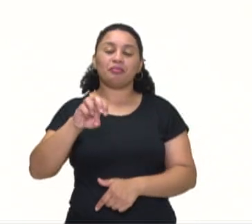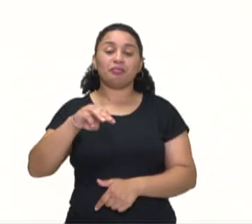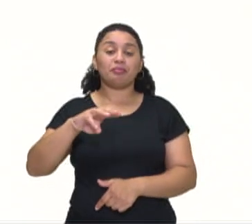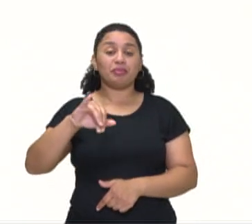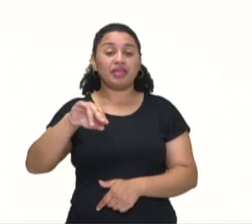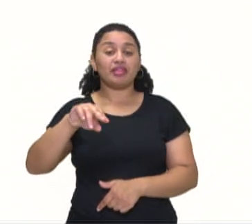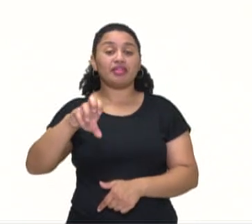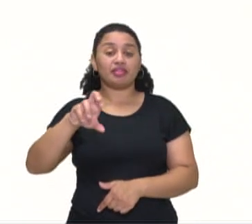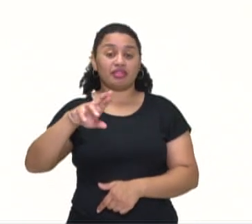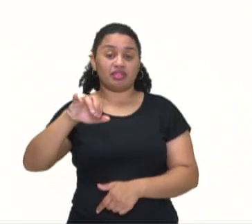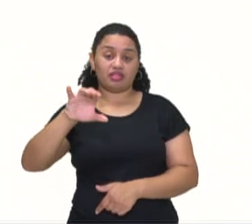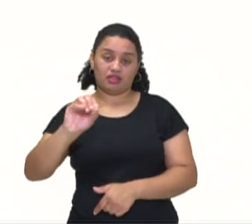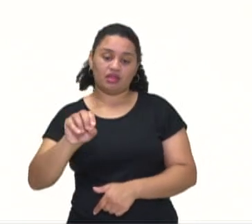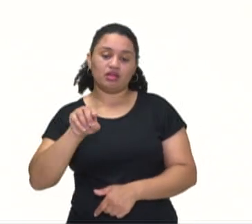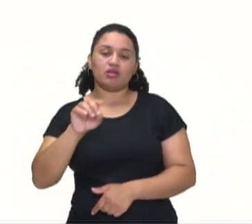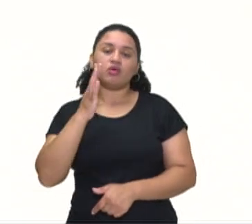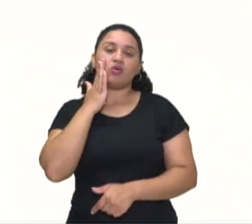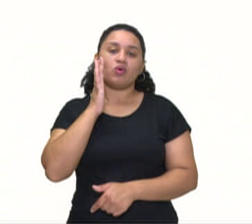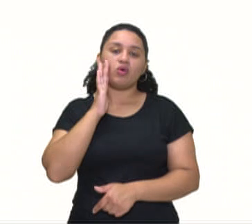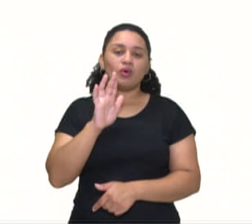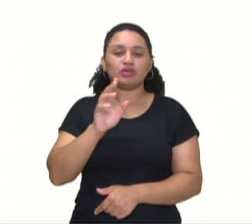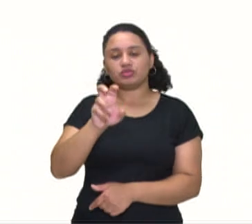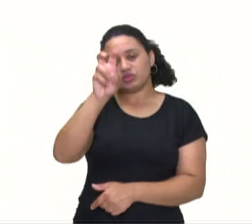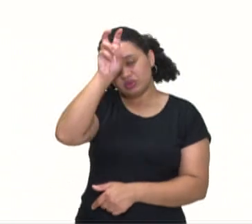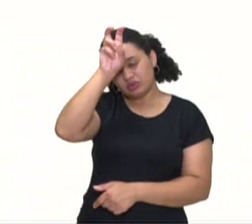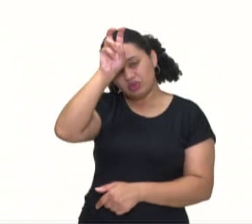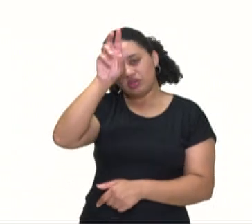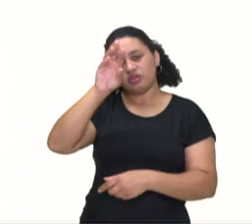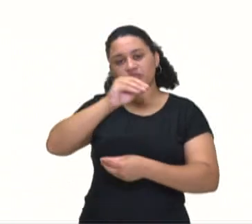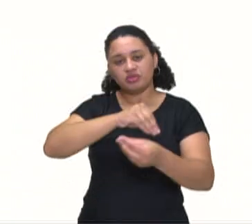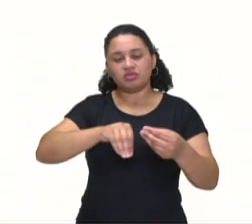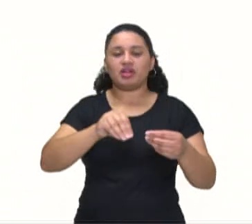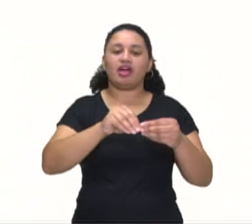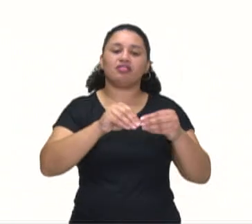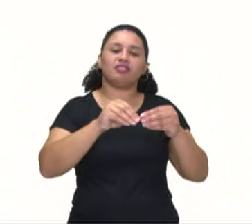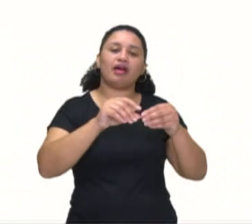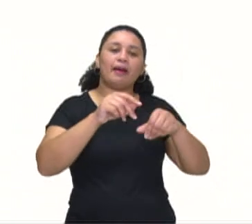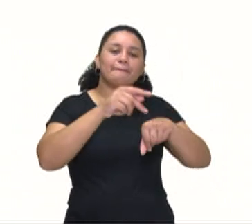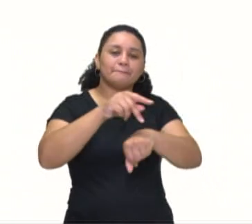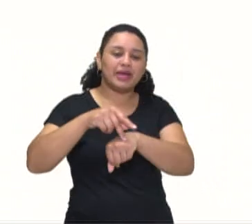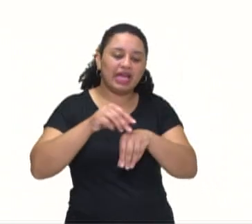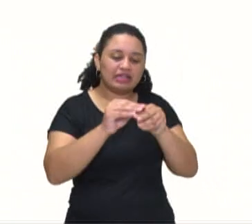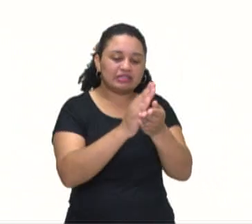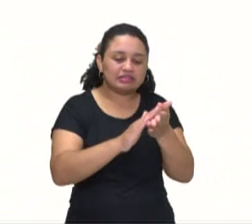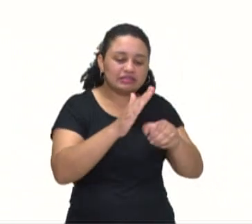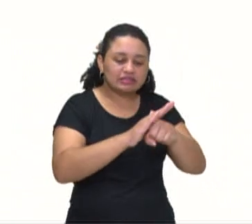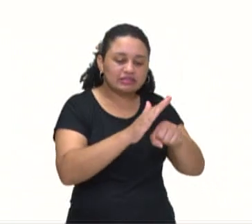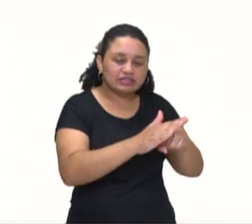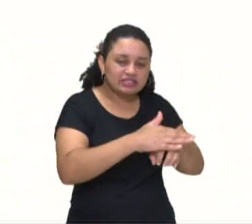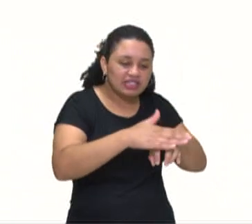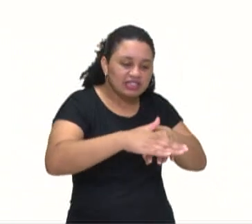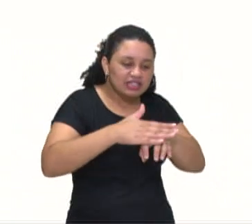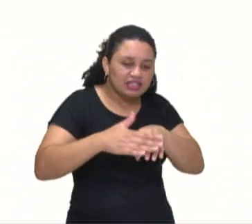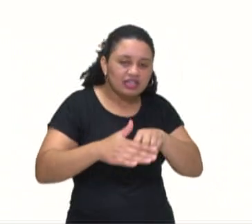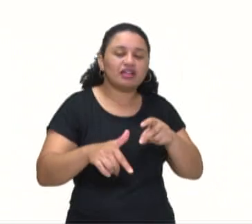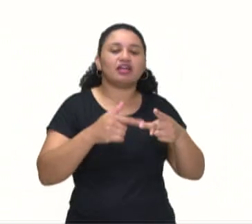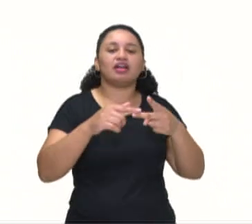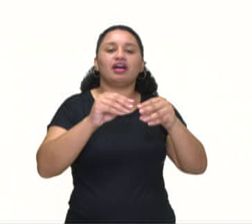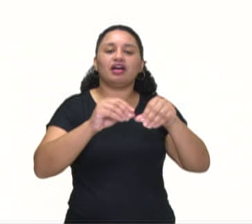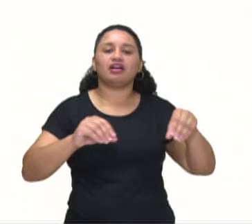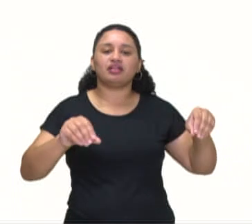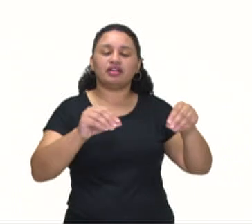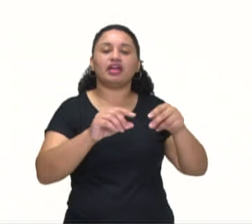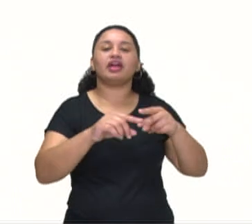azul egípcio combinava calcário, areia e algum mineral que contivesse cobre, como